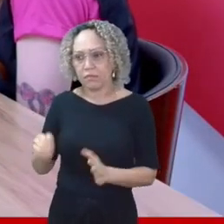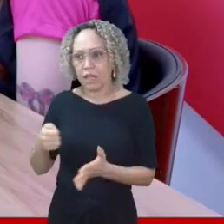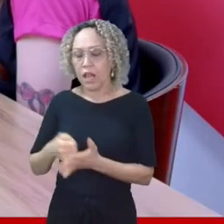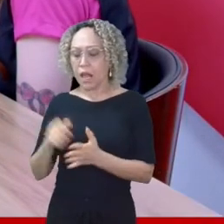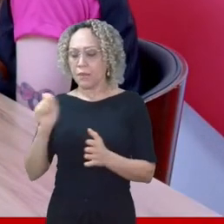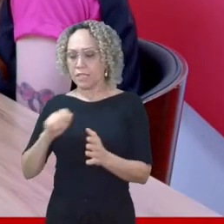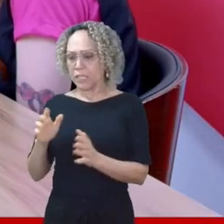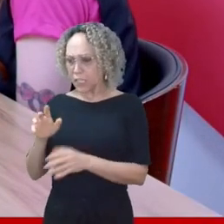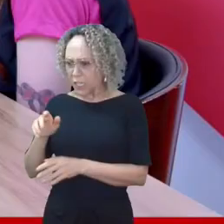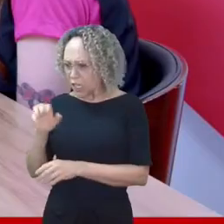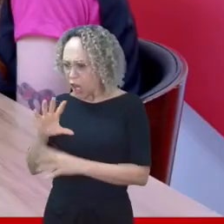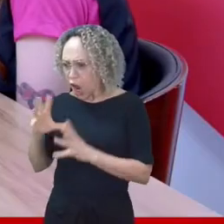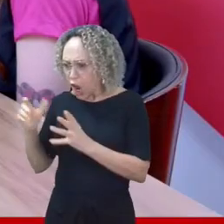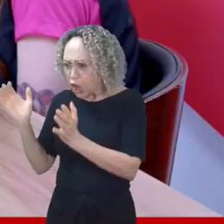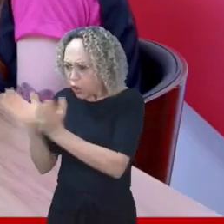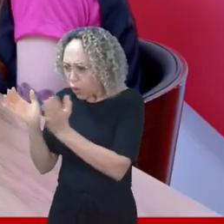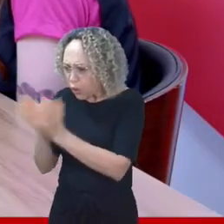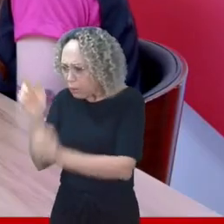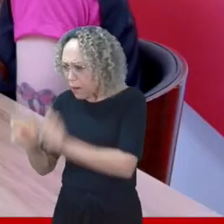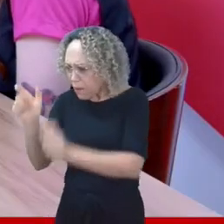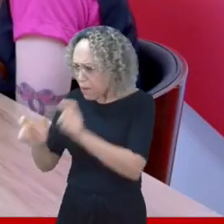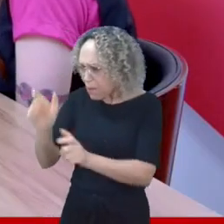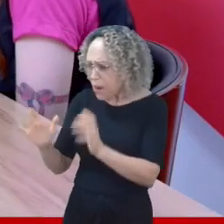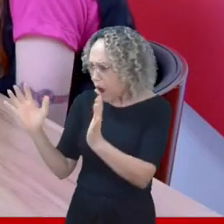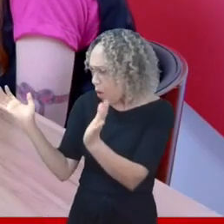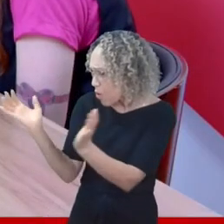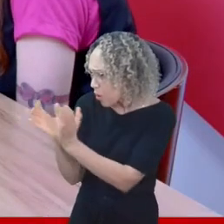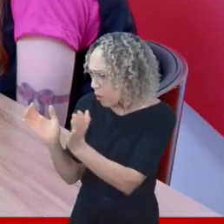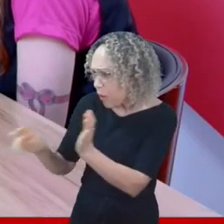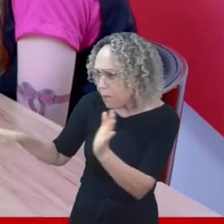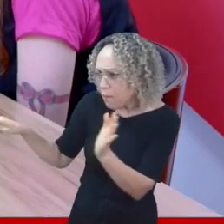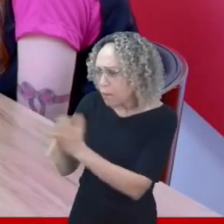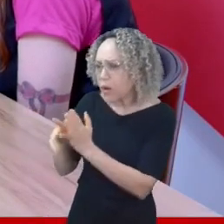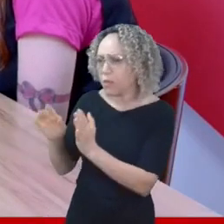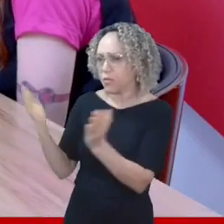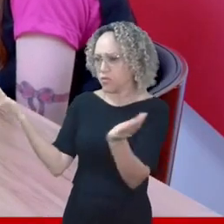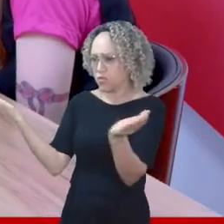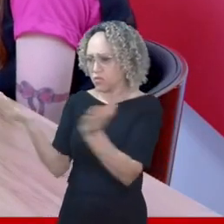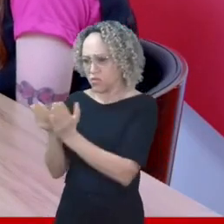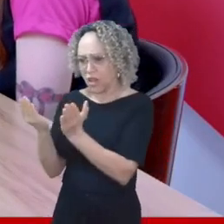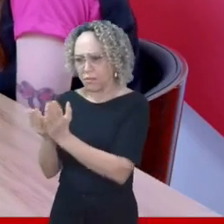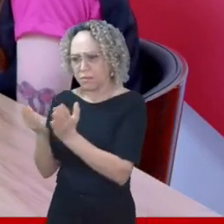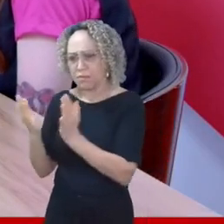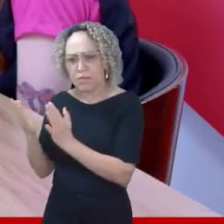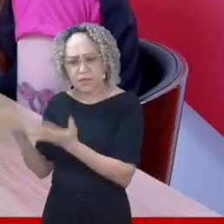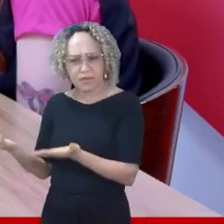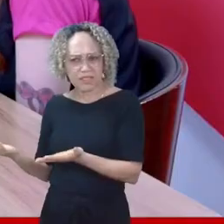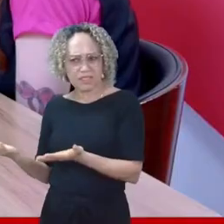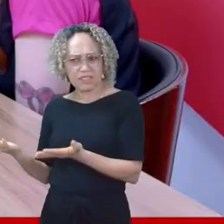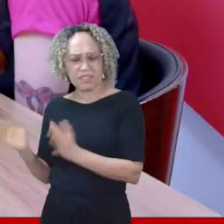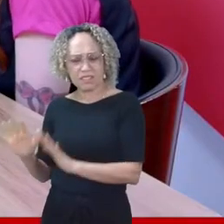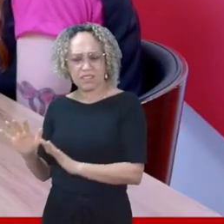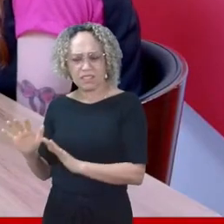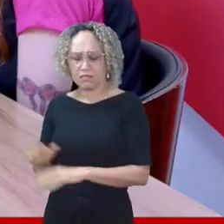uma bancada da Bíblia que esteja lá única e exclusivamente para trazer... E a gente precisa enfrentar esse discurso, né? Diretamente.